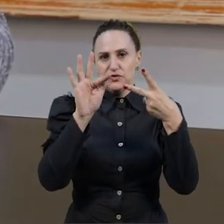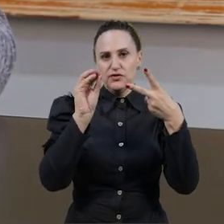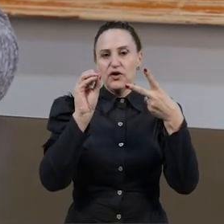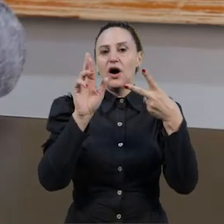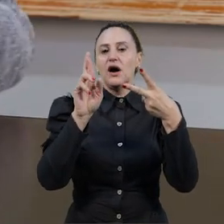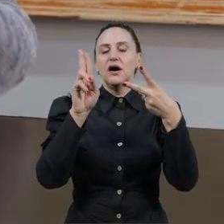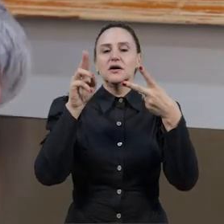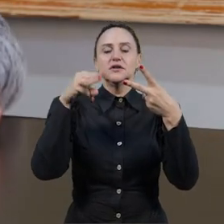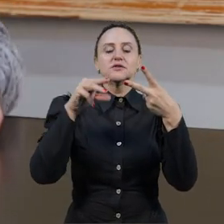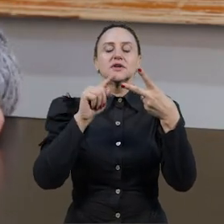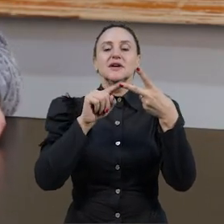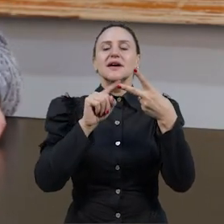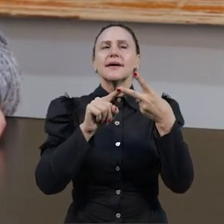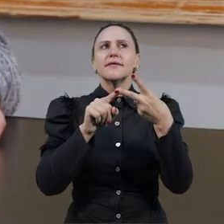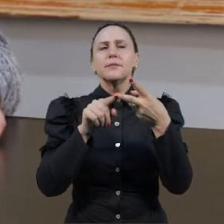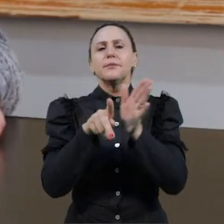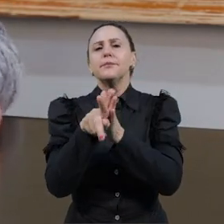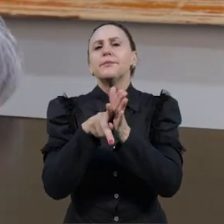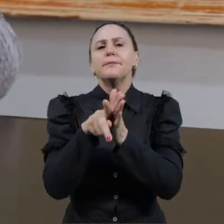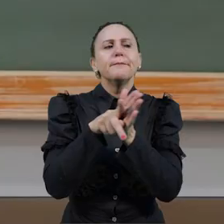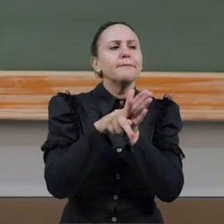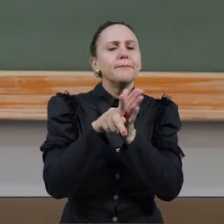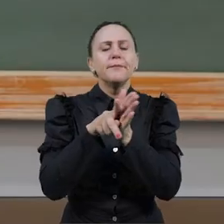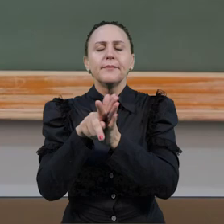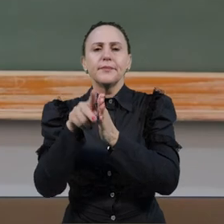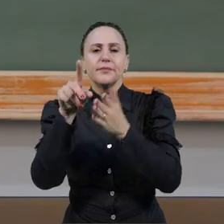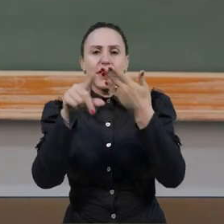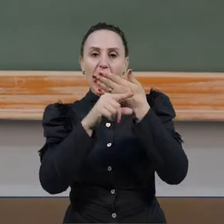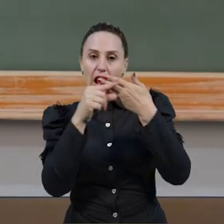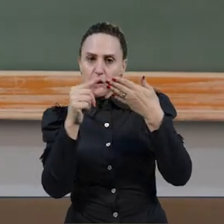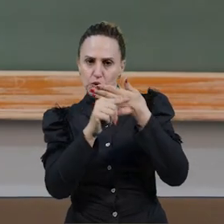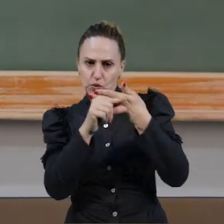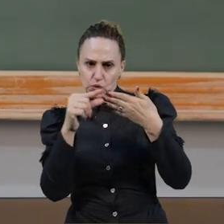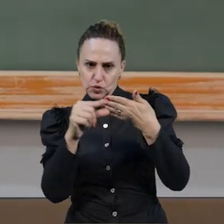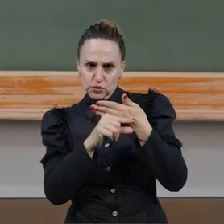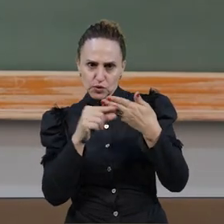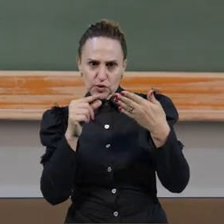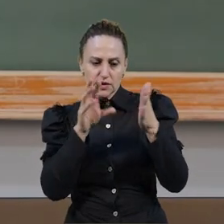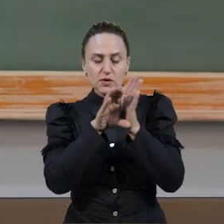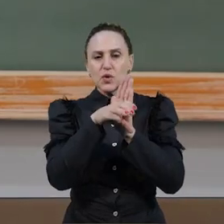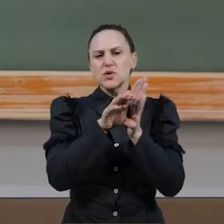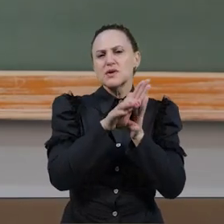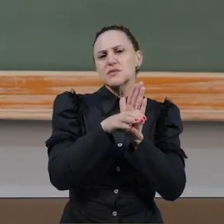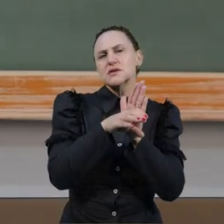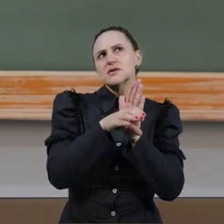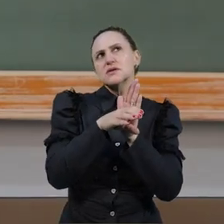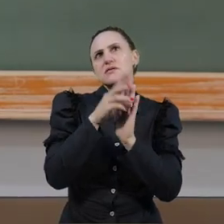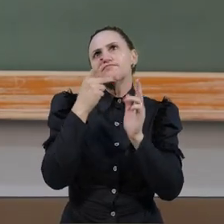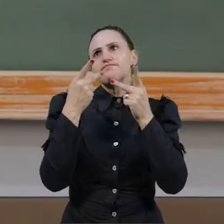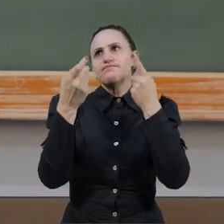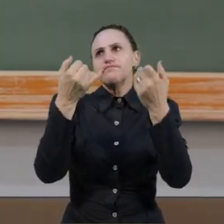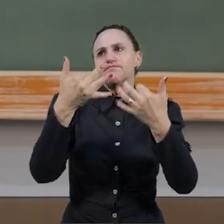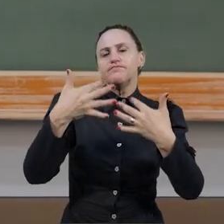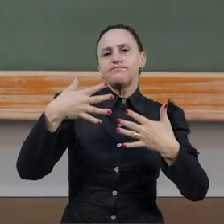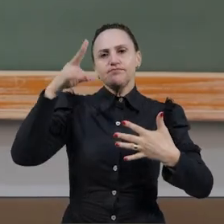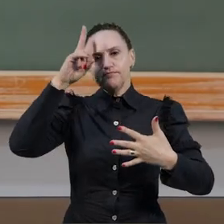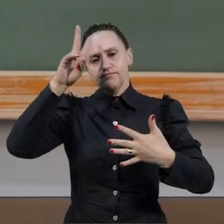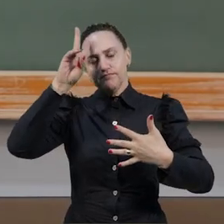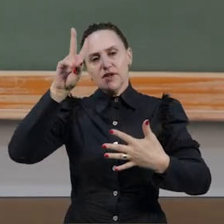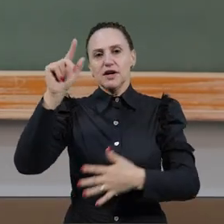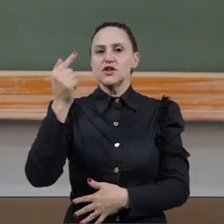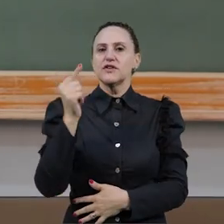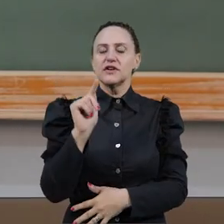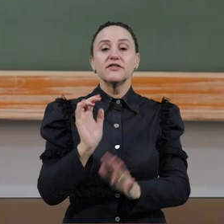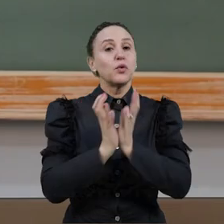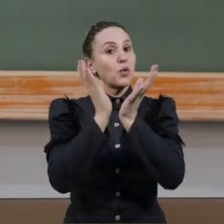a buscar autores que tratem concepções de história e geografia para compartilhar